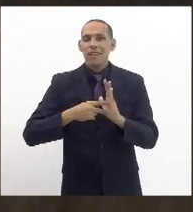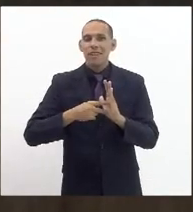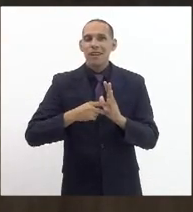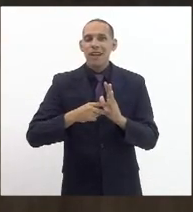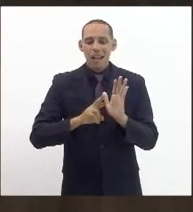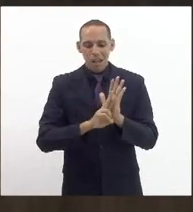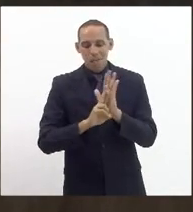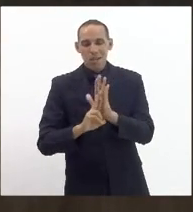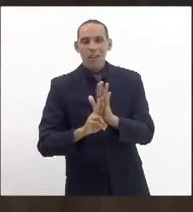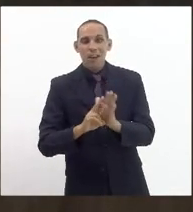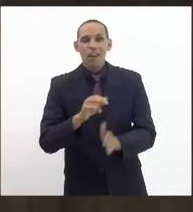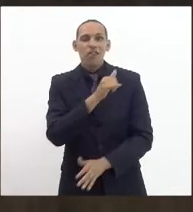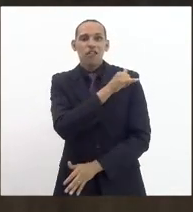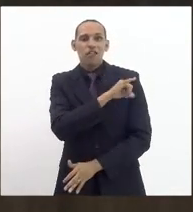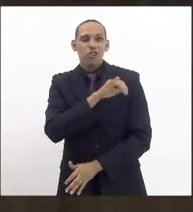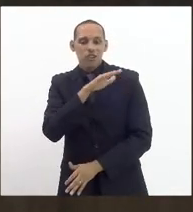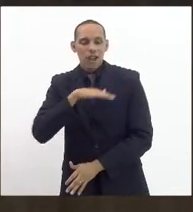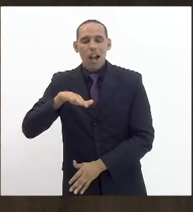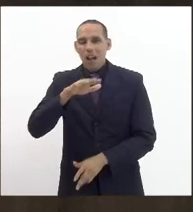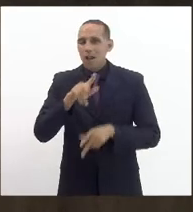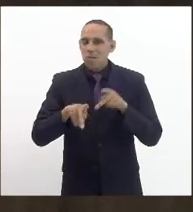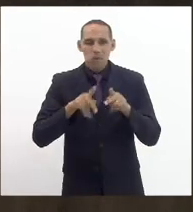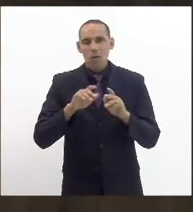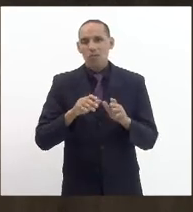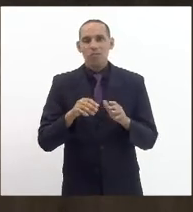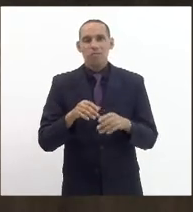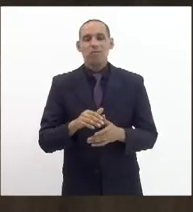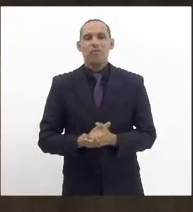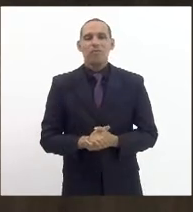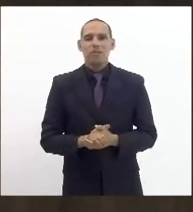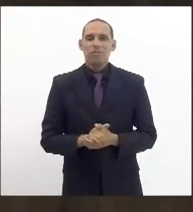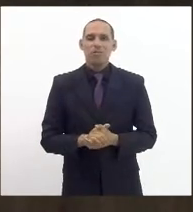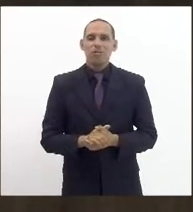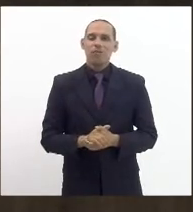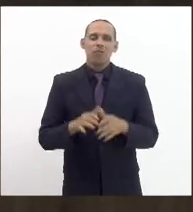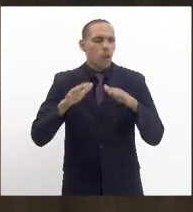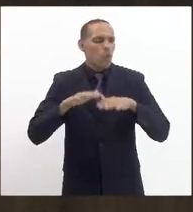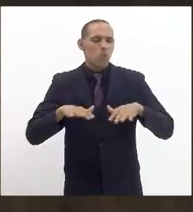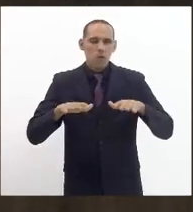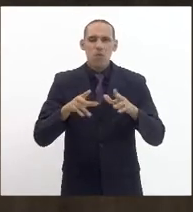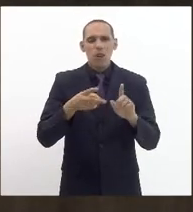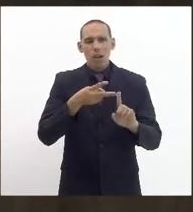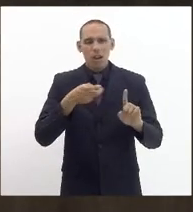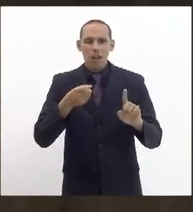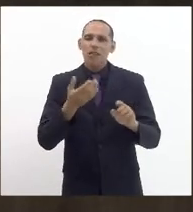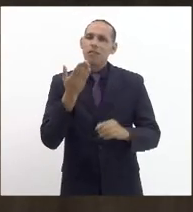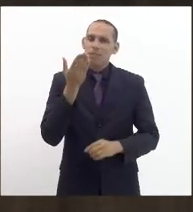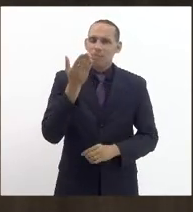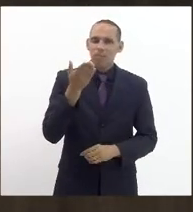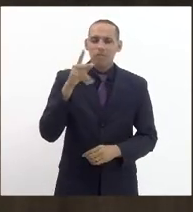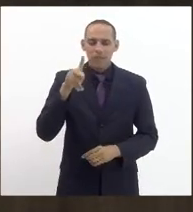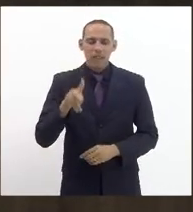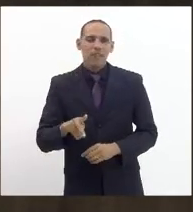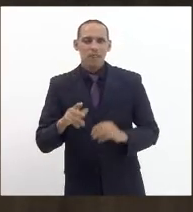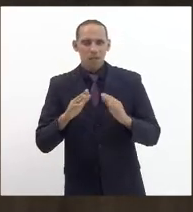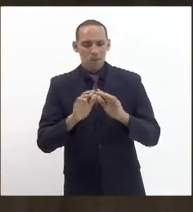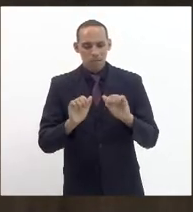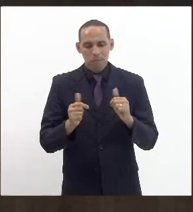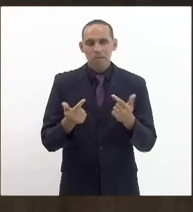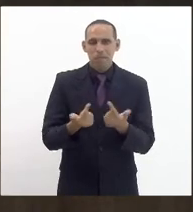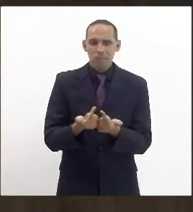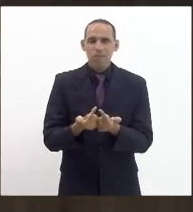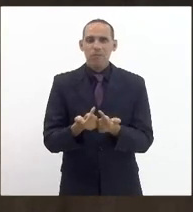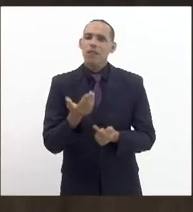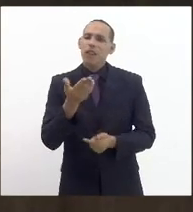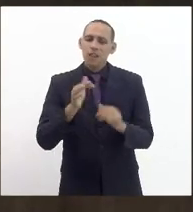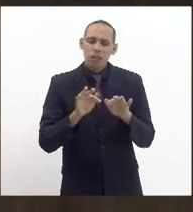Janeiro. E Vossa Excelência, acho que todos reconhecem isso, é um parlamentar e um presidente da casa que não só teve